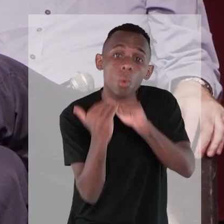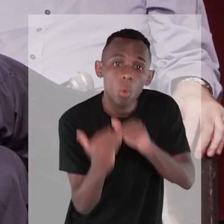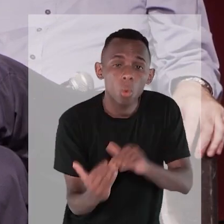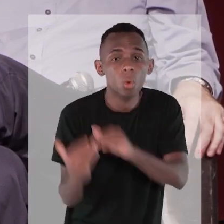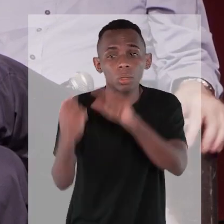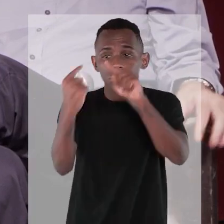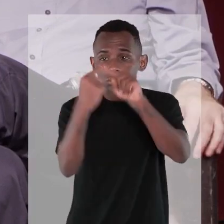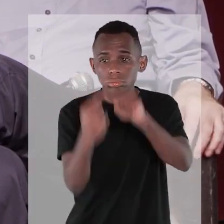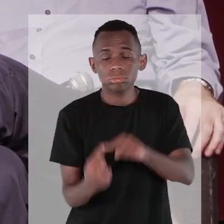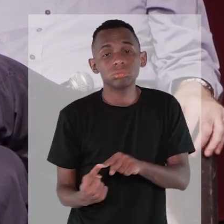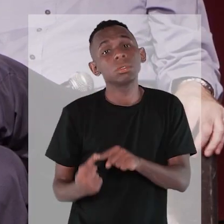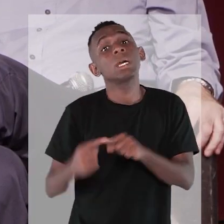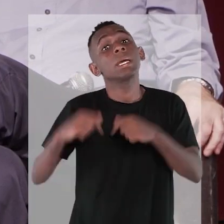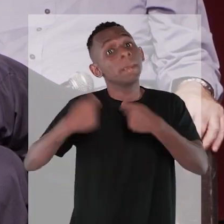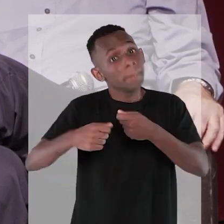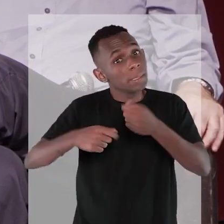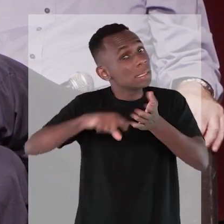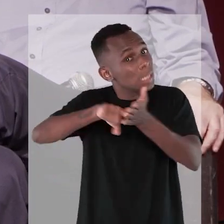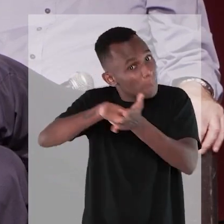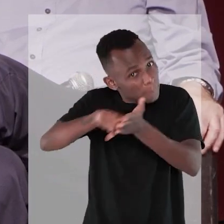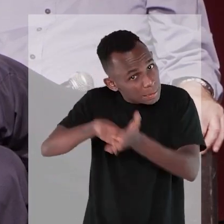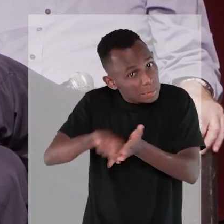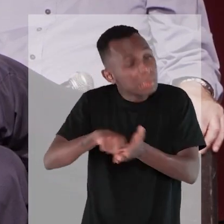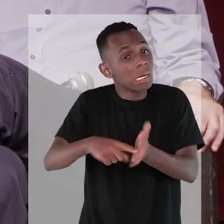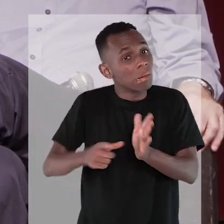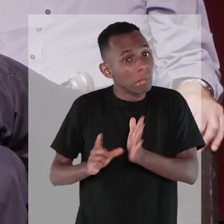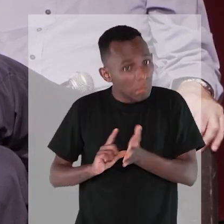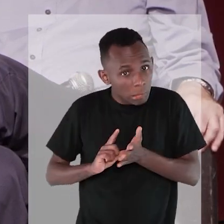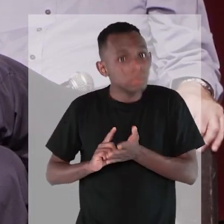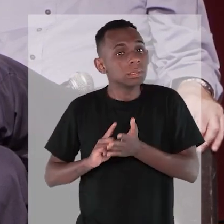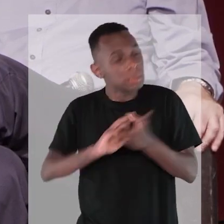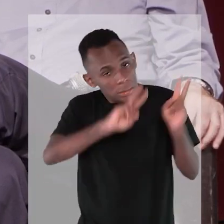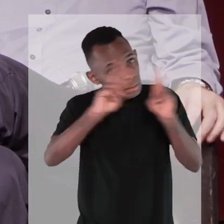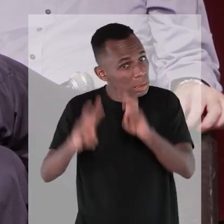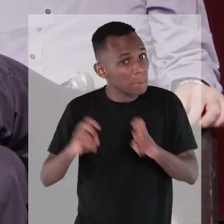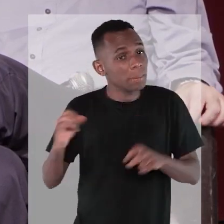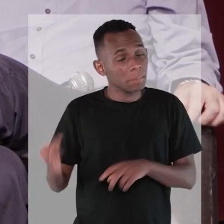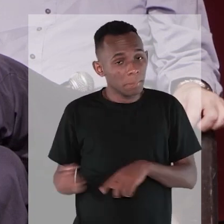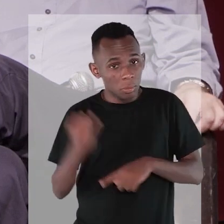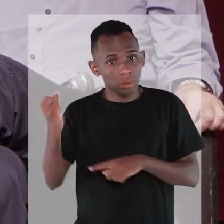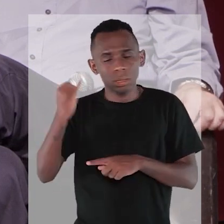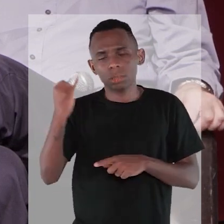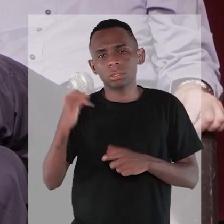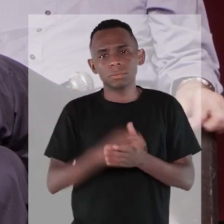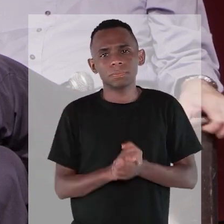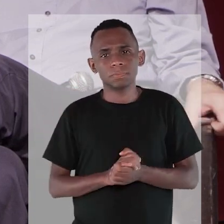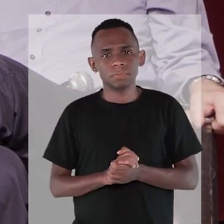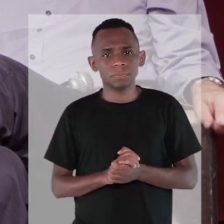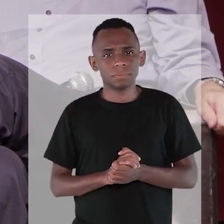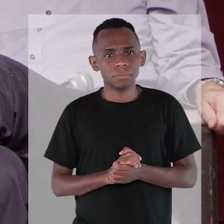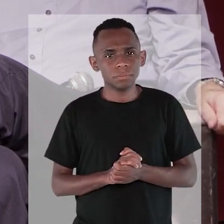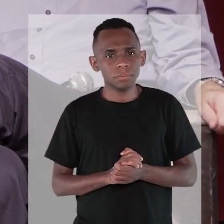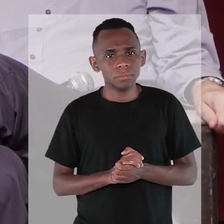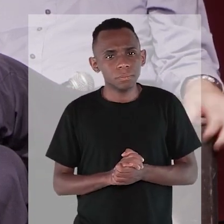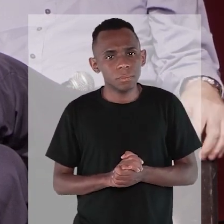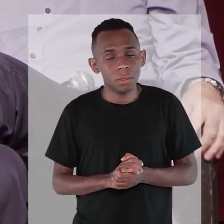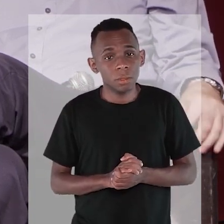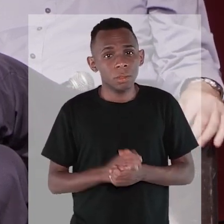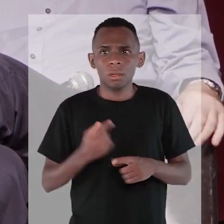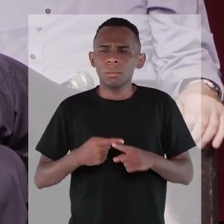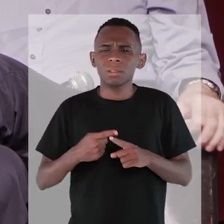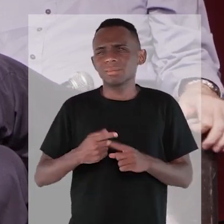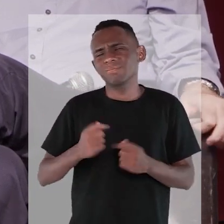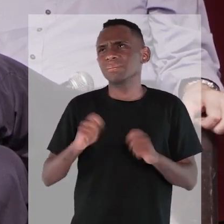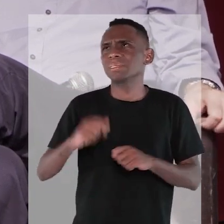nova que tem que ser explorada, e acho que os mecanismos que a gente tem na ciência política hoje em dia não nos permitem entender isso, porque é